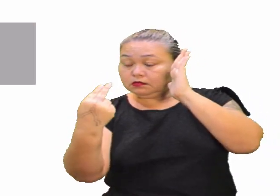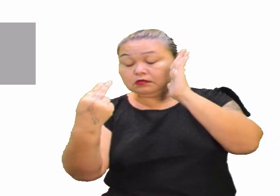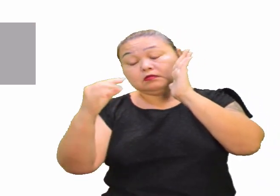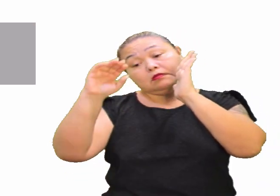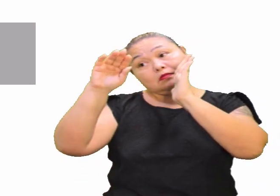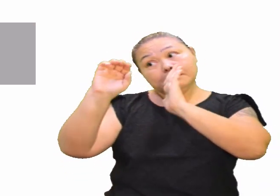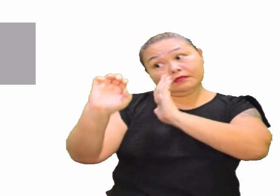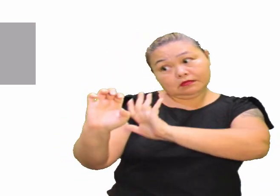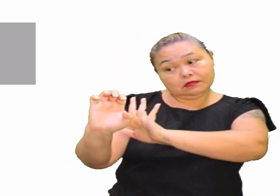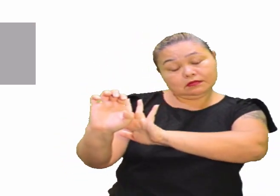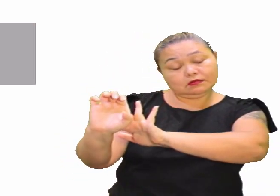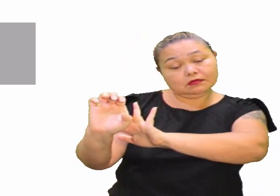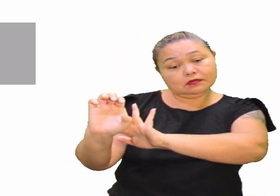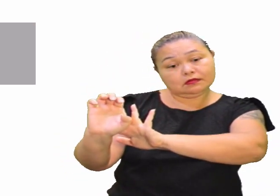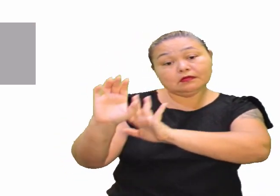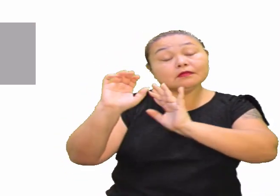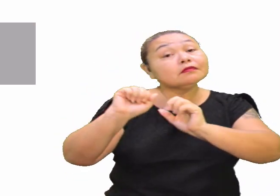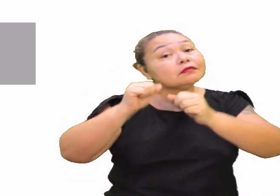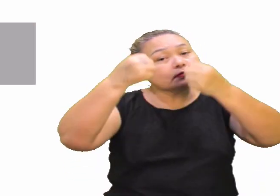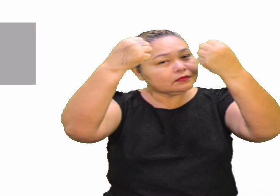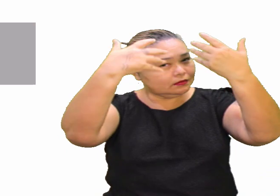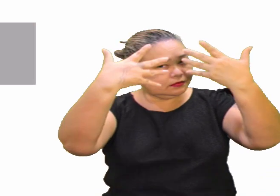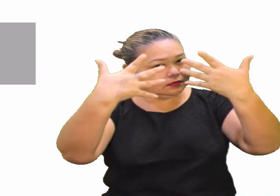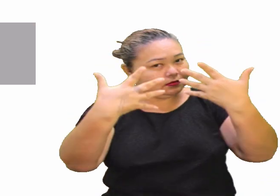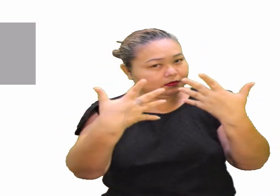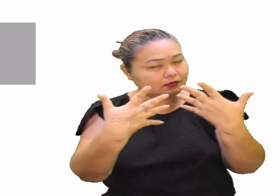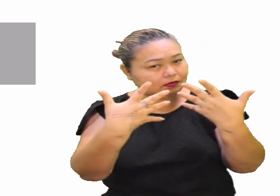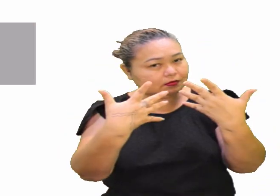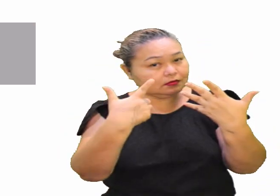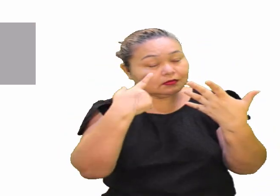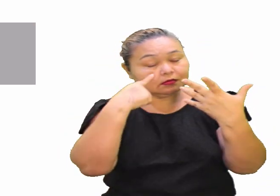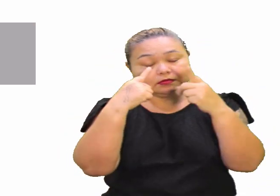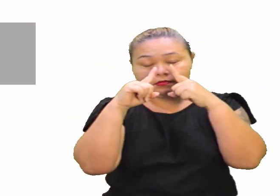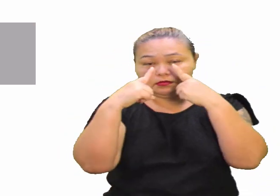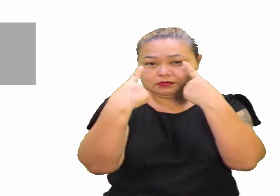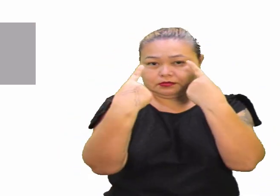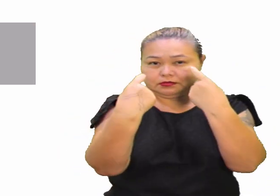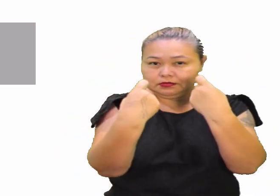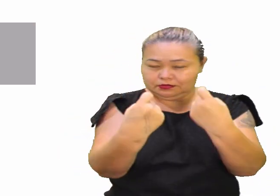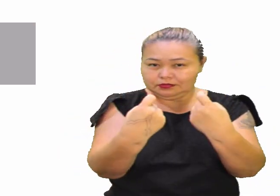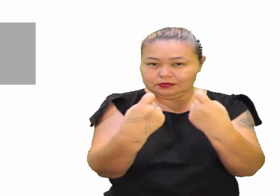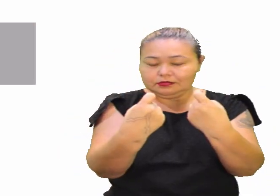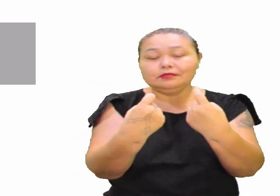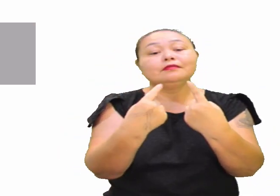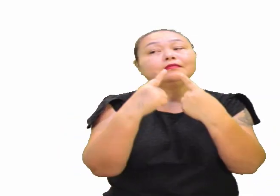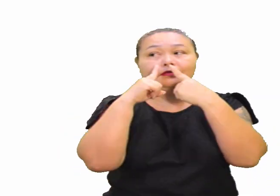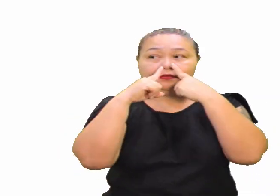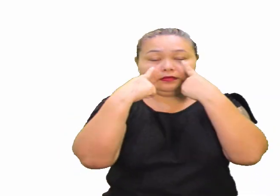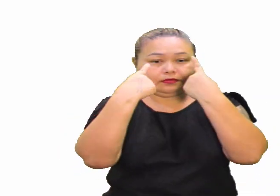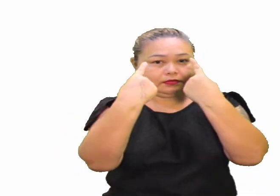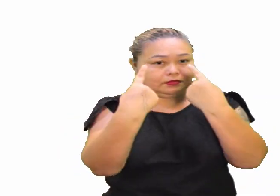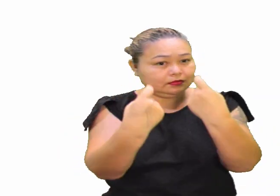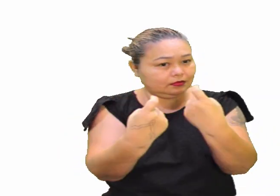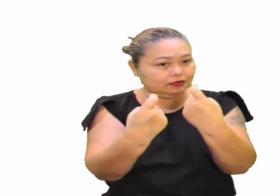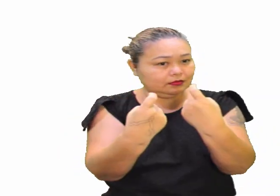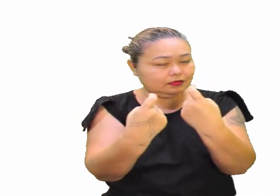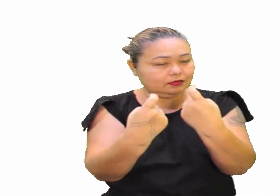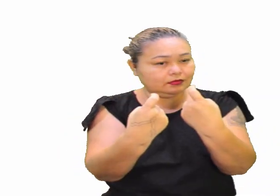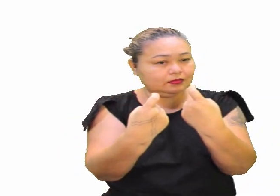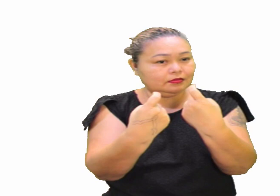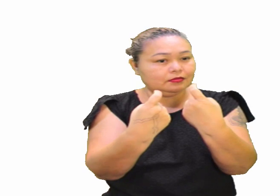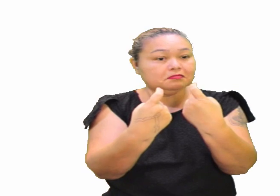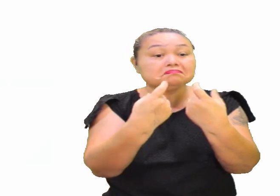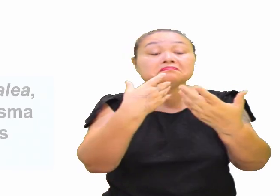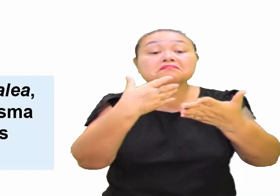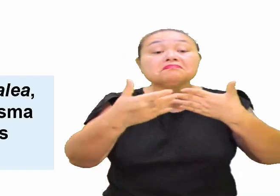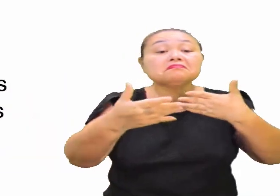genética e probabilidade. Falamos também sobre extensões mendelianas e depois finalizamos